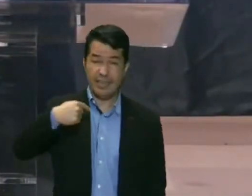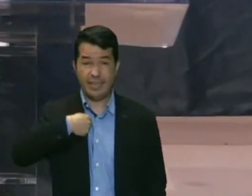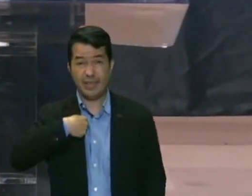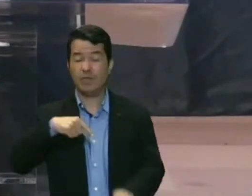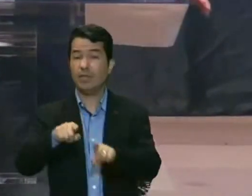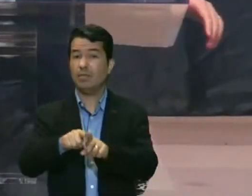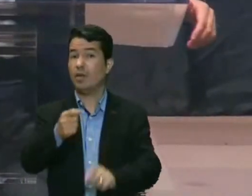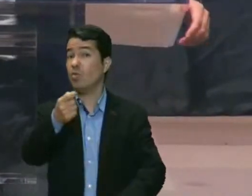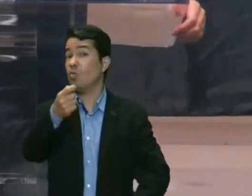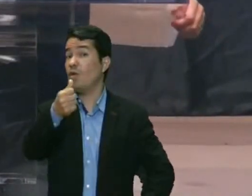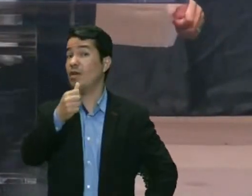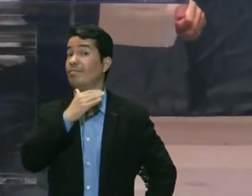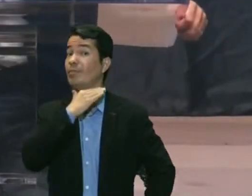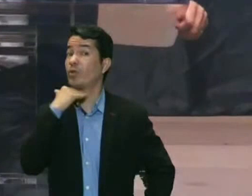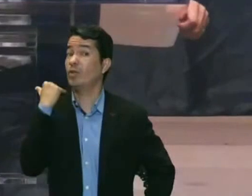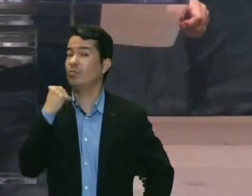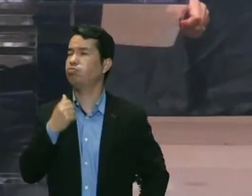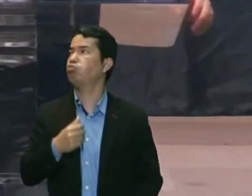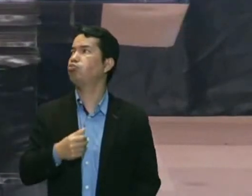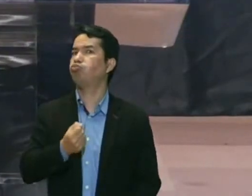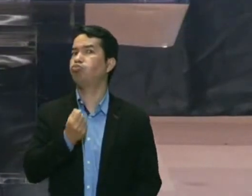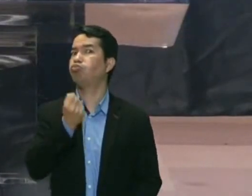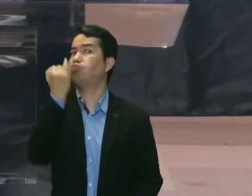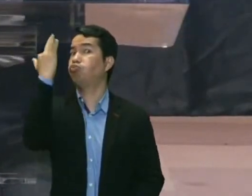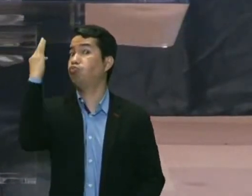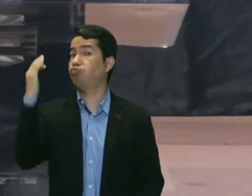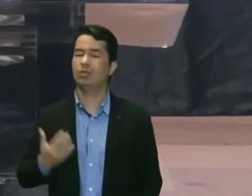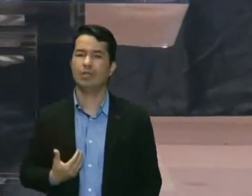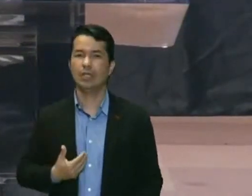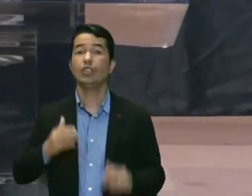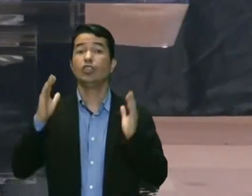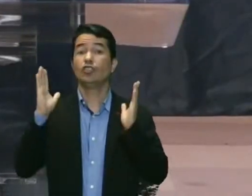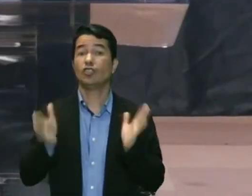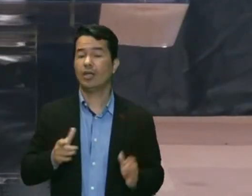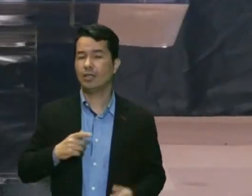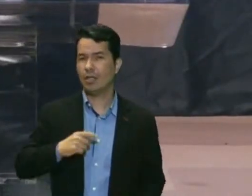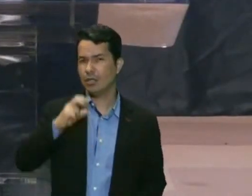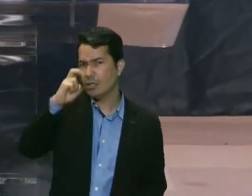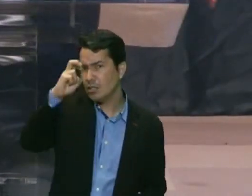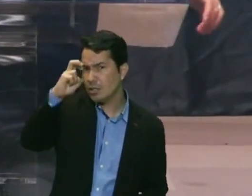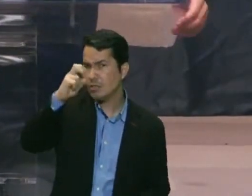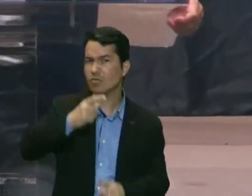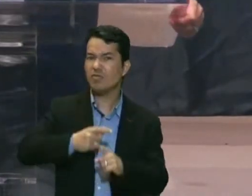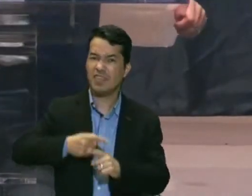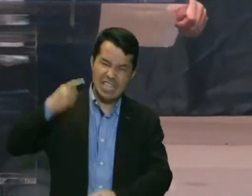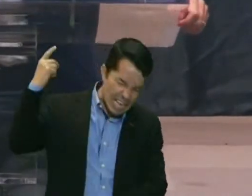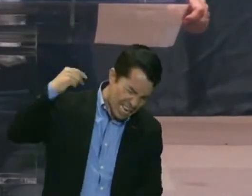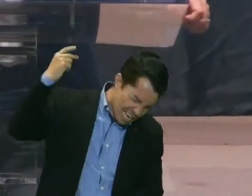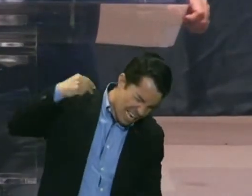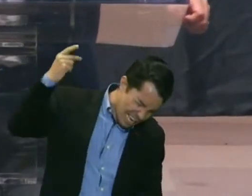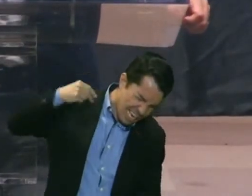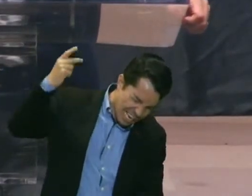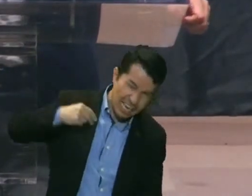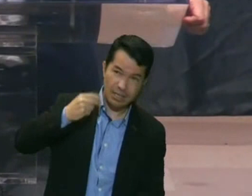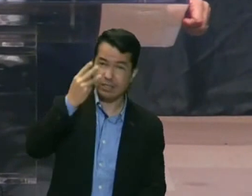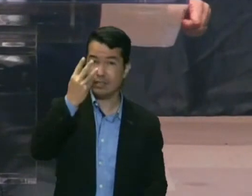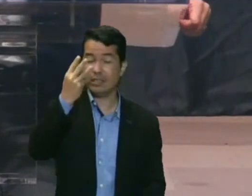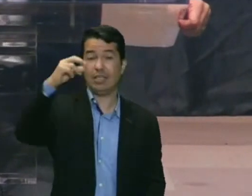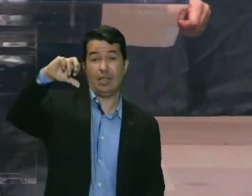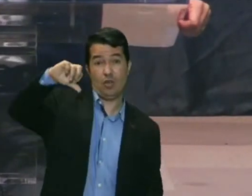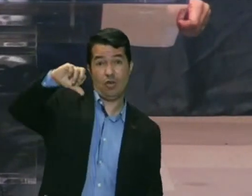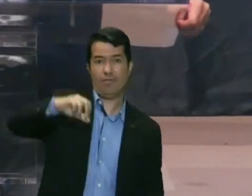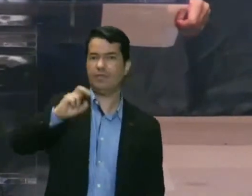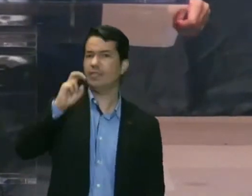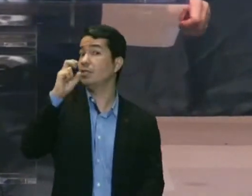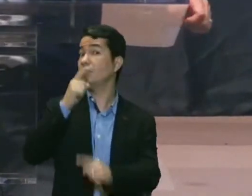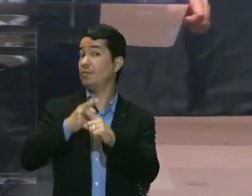morte repetidas vezes. 5 vezes recebi dos judeus 39 açoites. 3 vezes fui